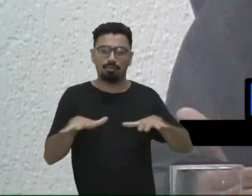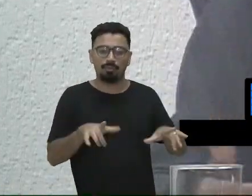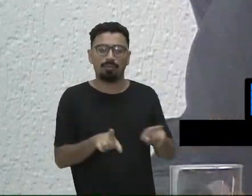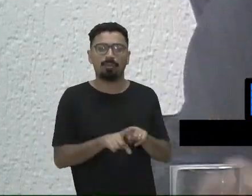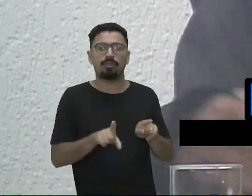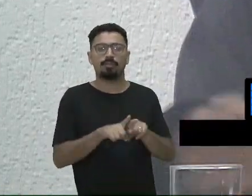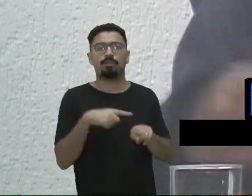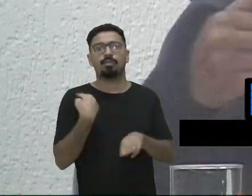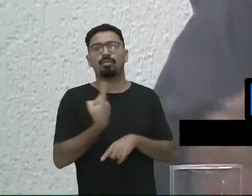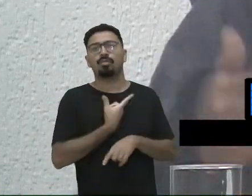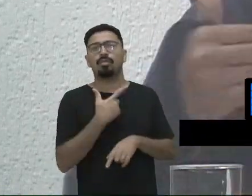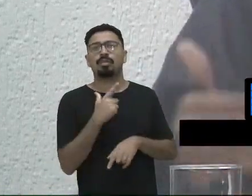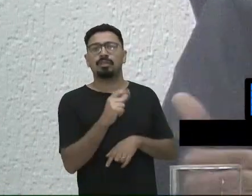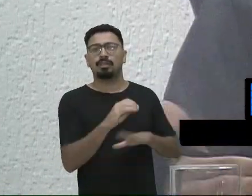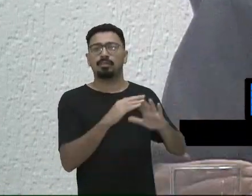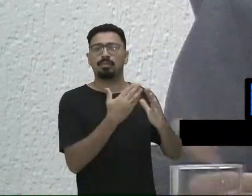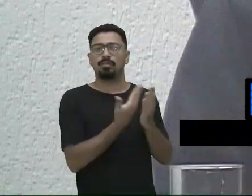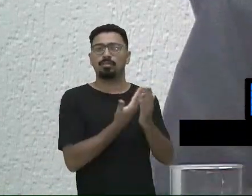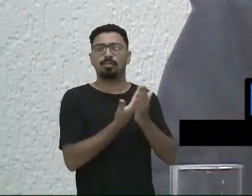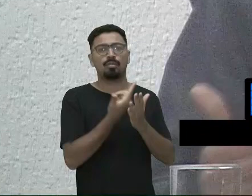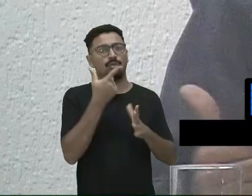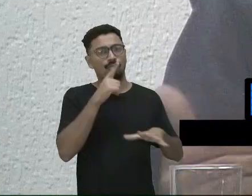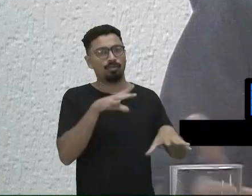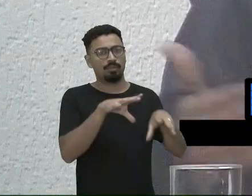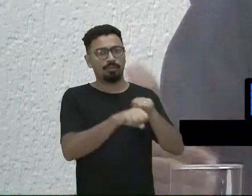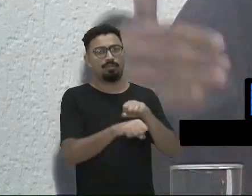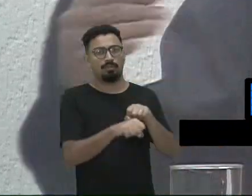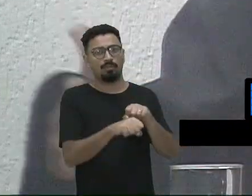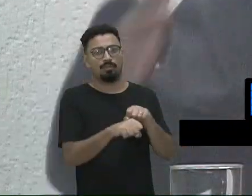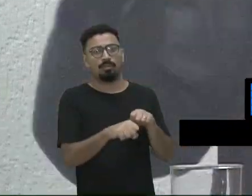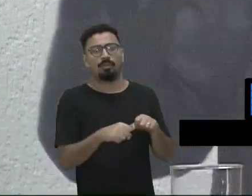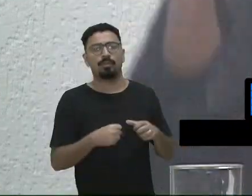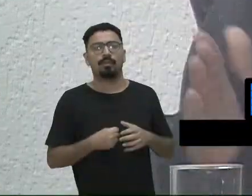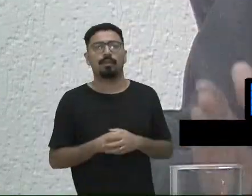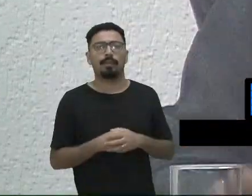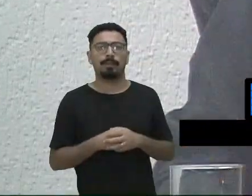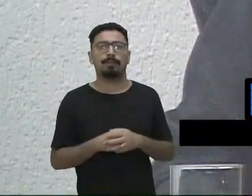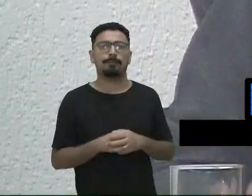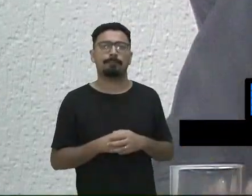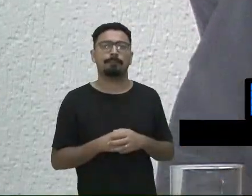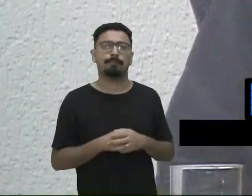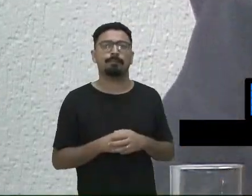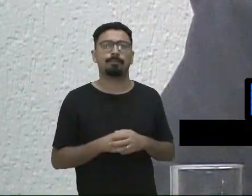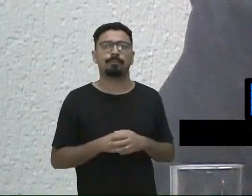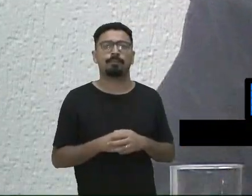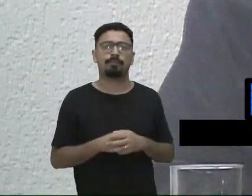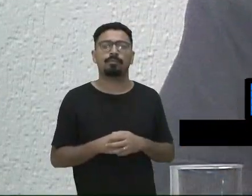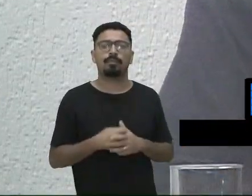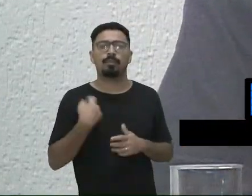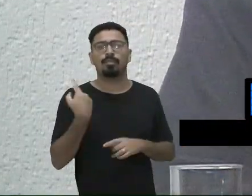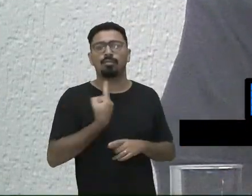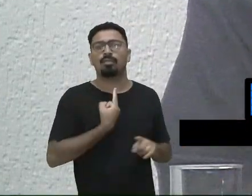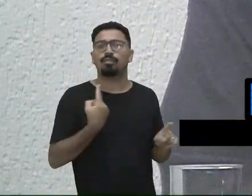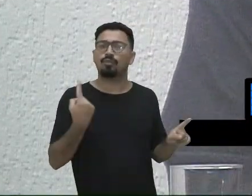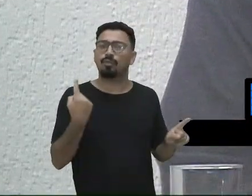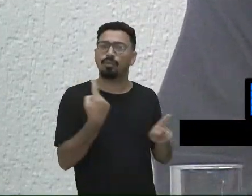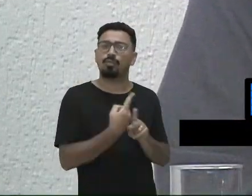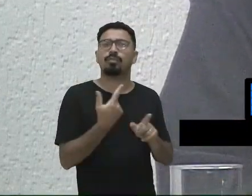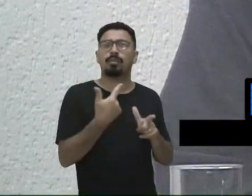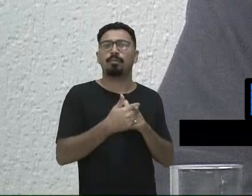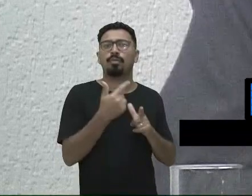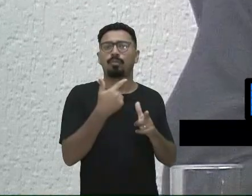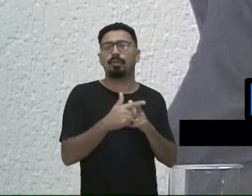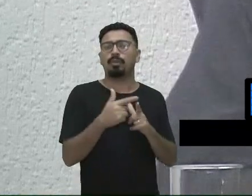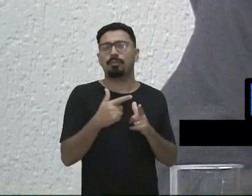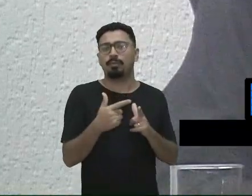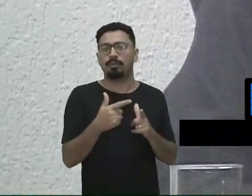sai da escola e quando a gente consegue se formar, que aí não são muitos, muitas e muitos, a gente vai não encontrar problema para se